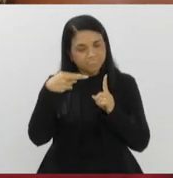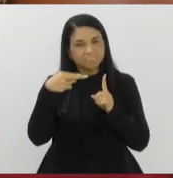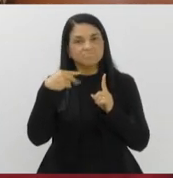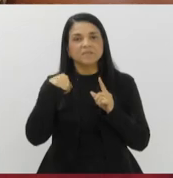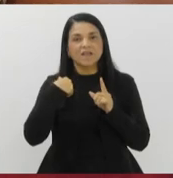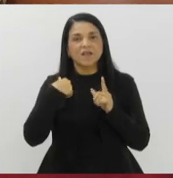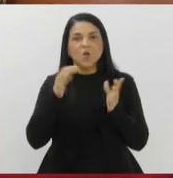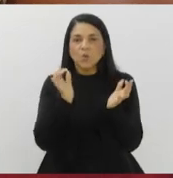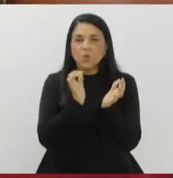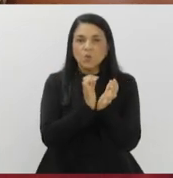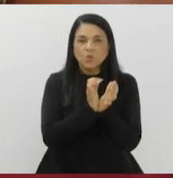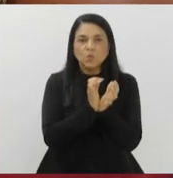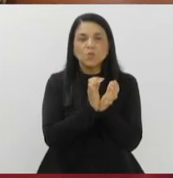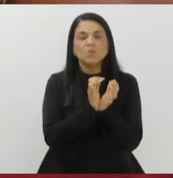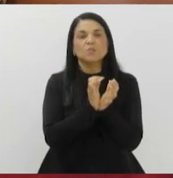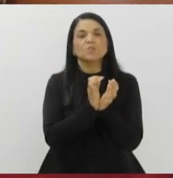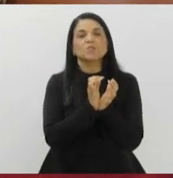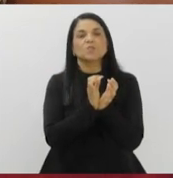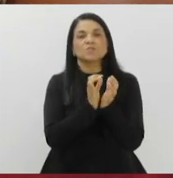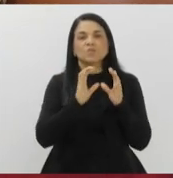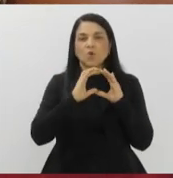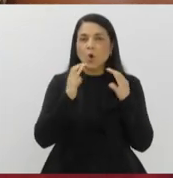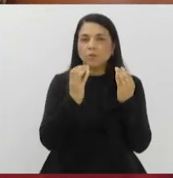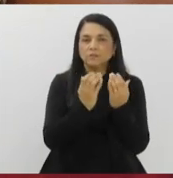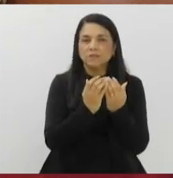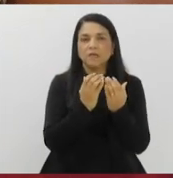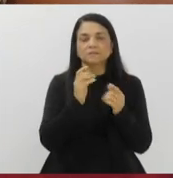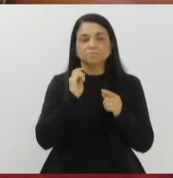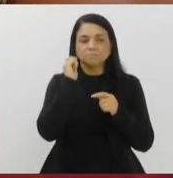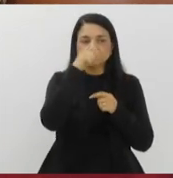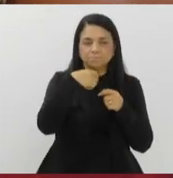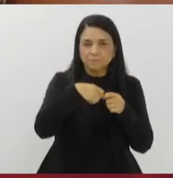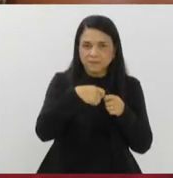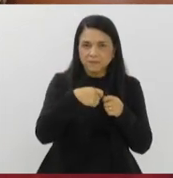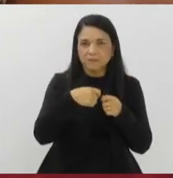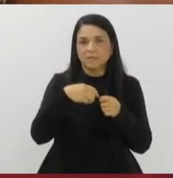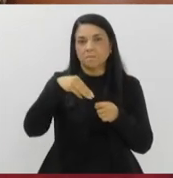da comunidade pesqueira. Gostaria que realmente